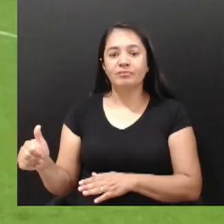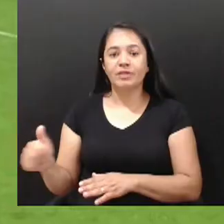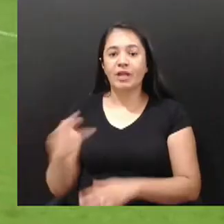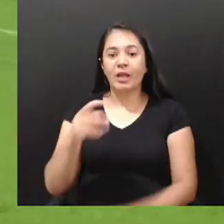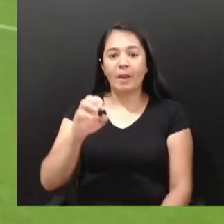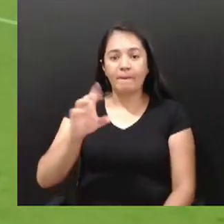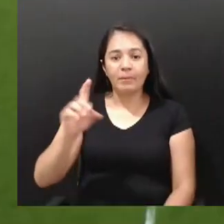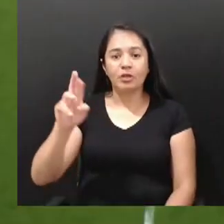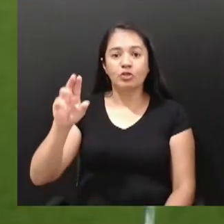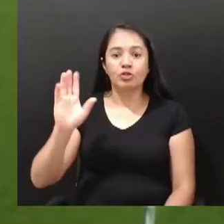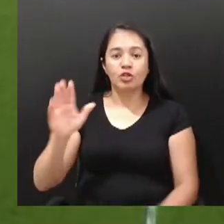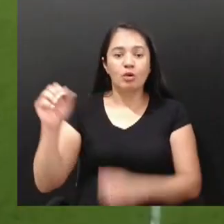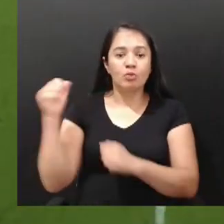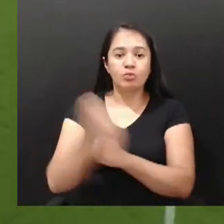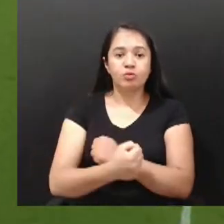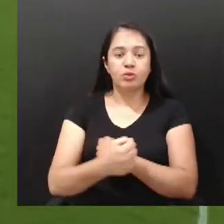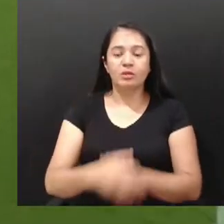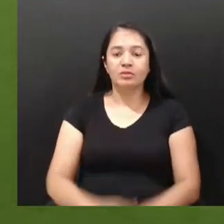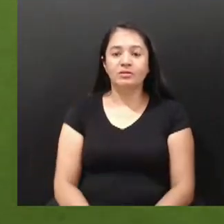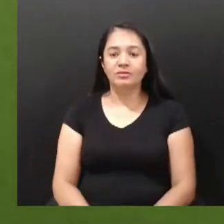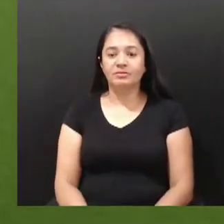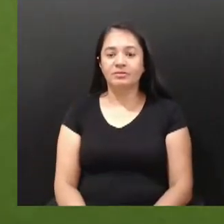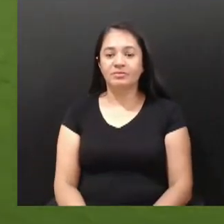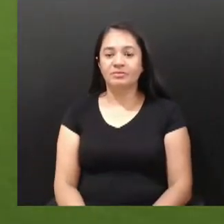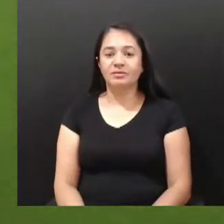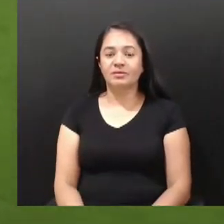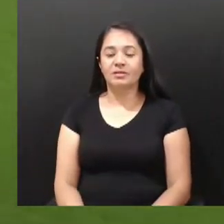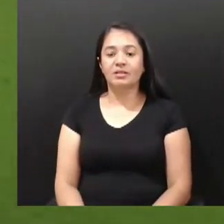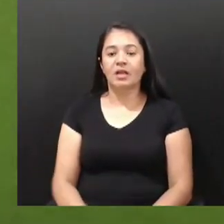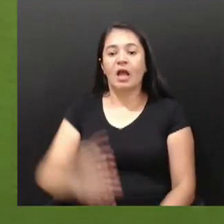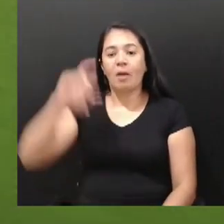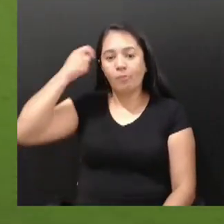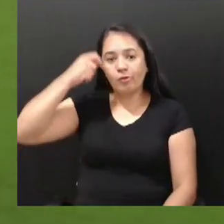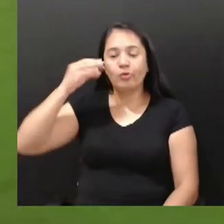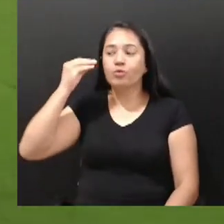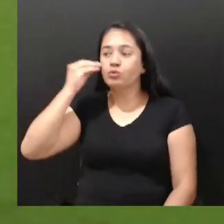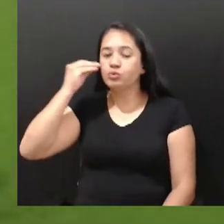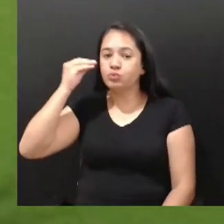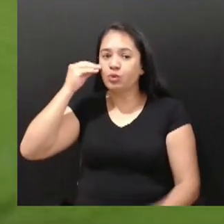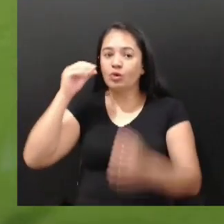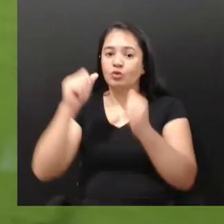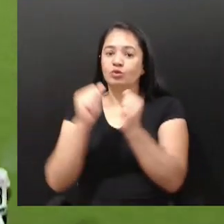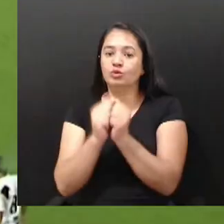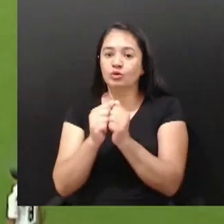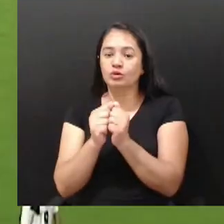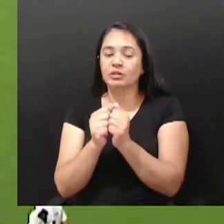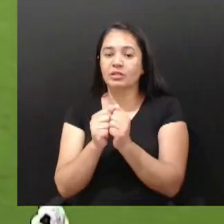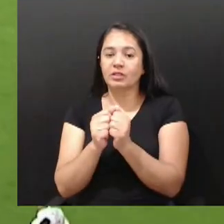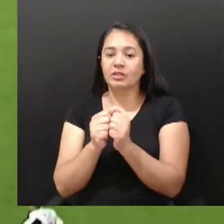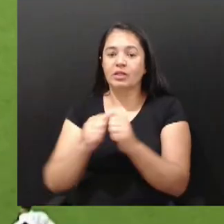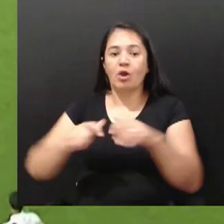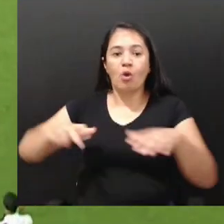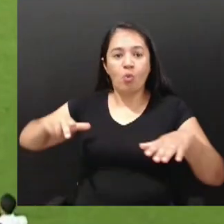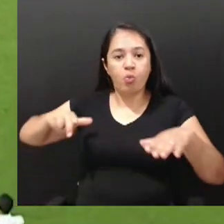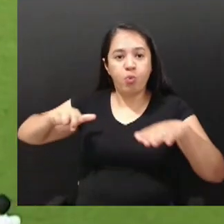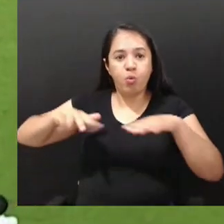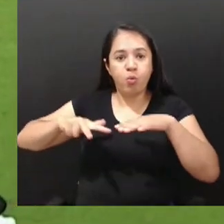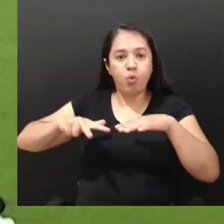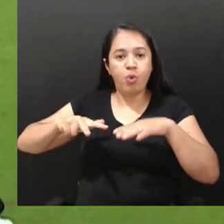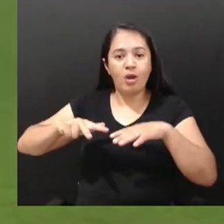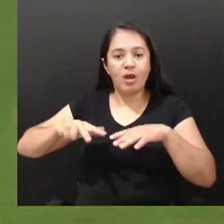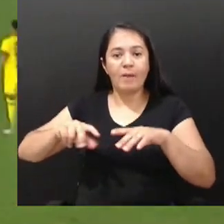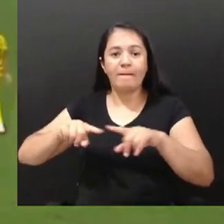a defesa. A Ponte ainda tentou com Ricardo Oliveira, que soltou a canhota e Nogueira defendeu mais